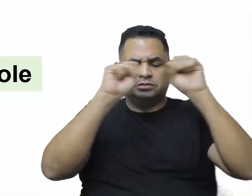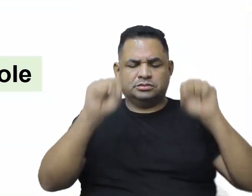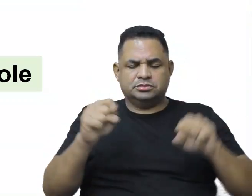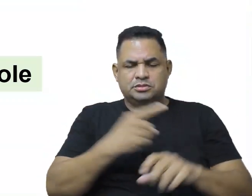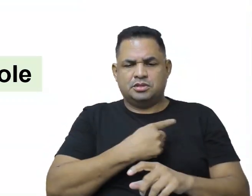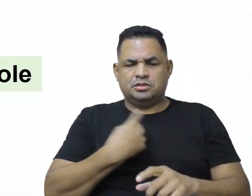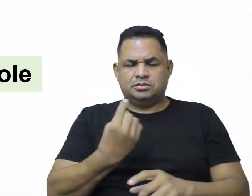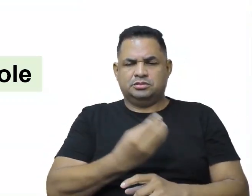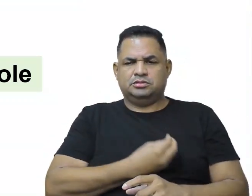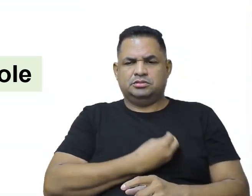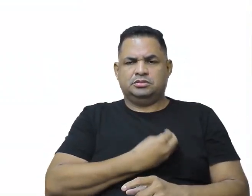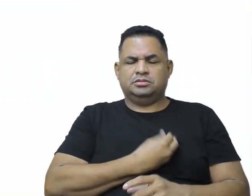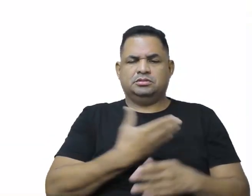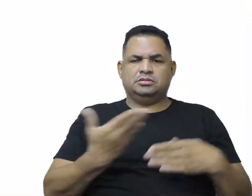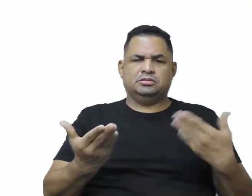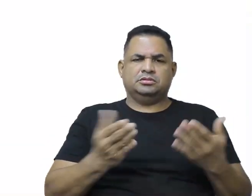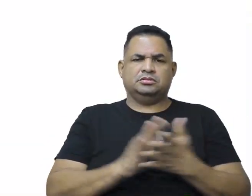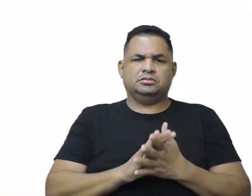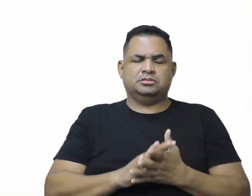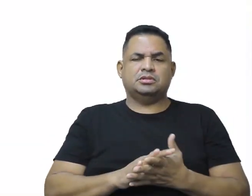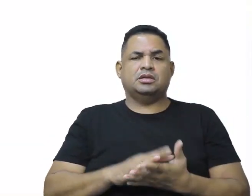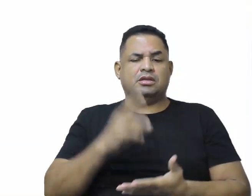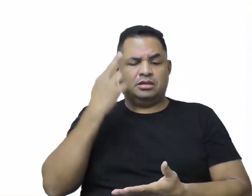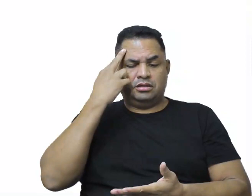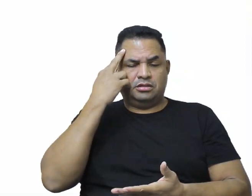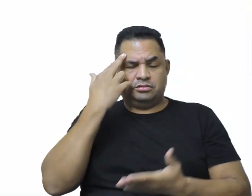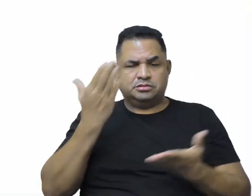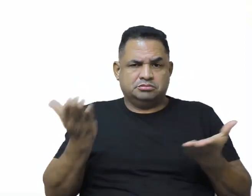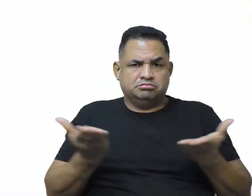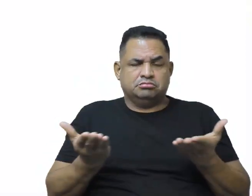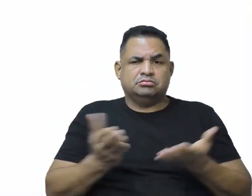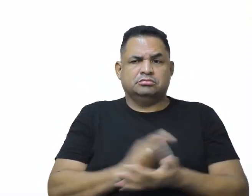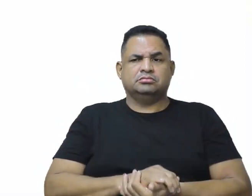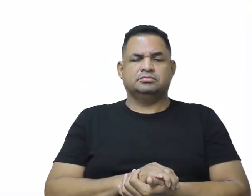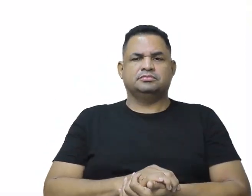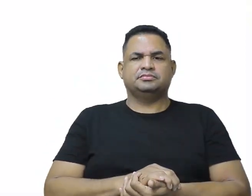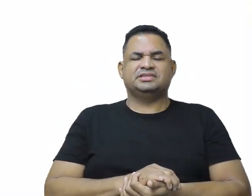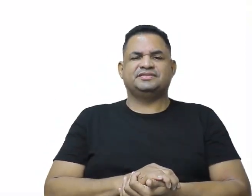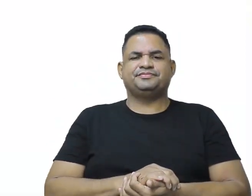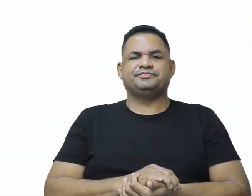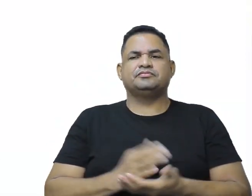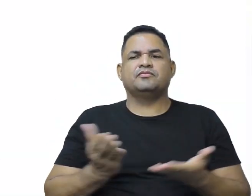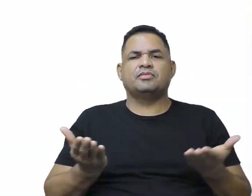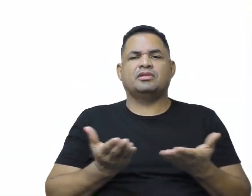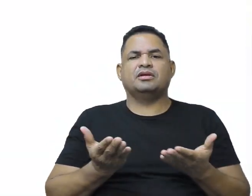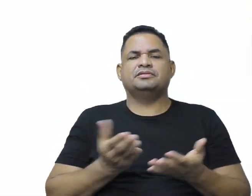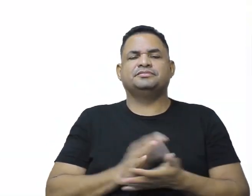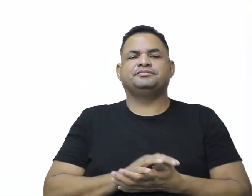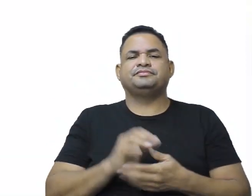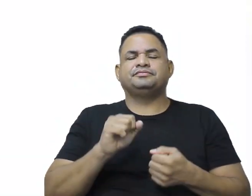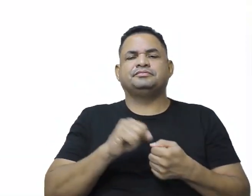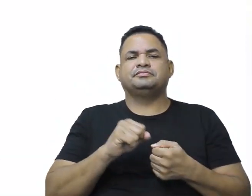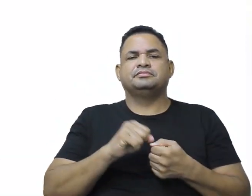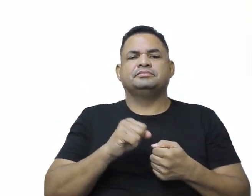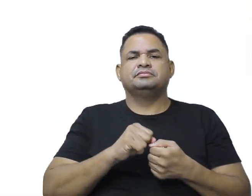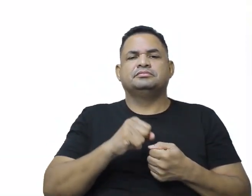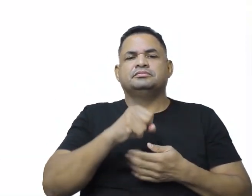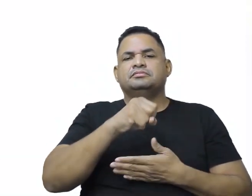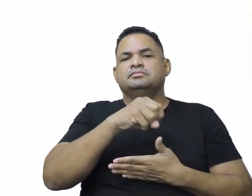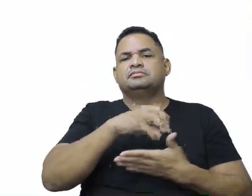da qual a gente faz parte importante a gente refletir a todo momento sobre isso tá bom galerinha E agora vocês irão fazer